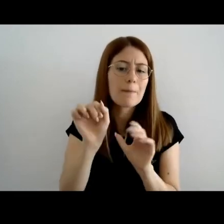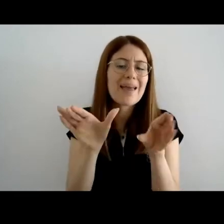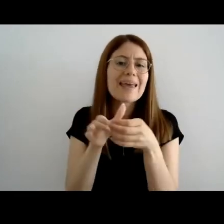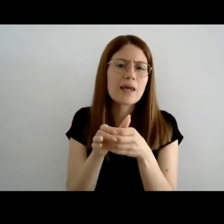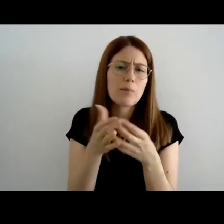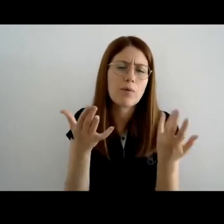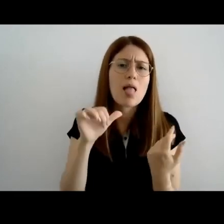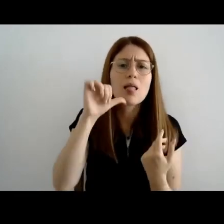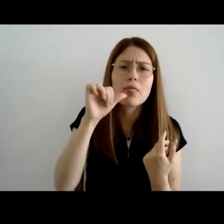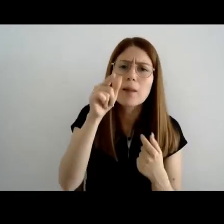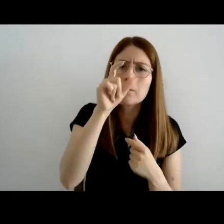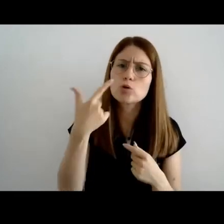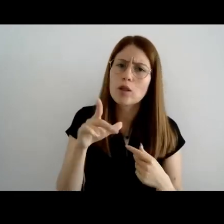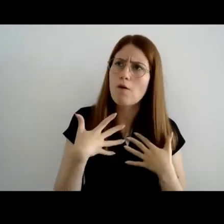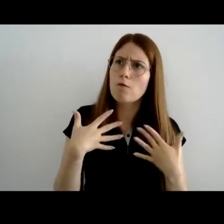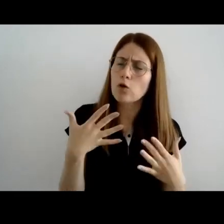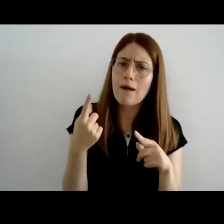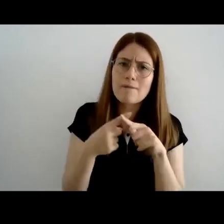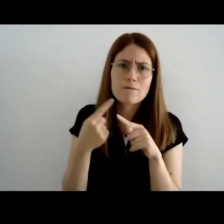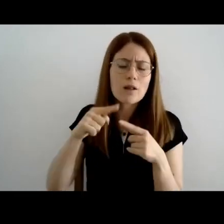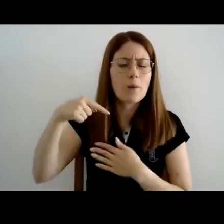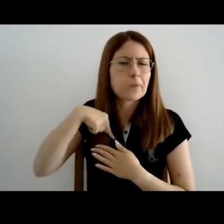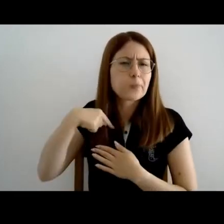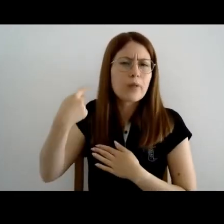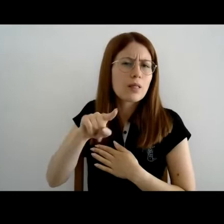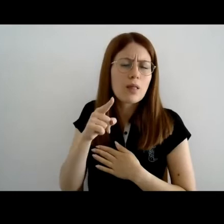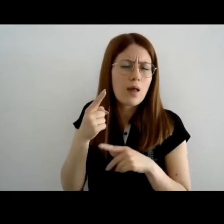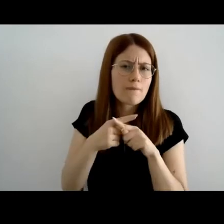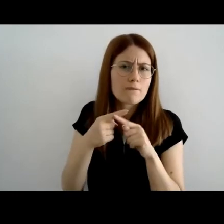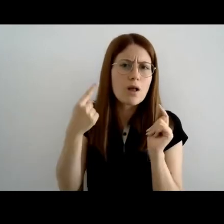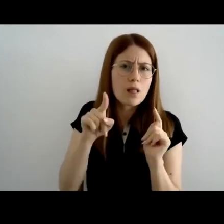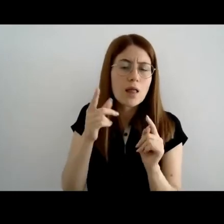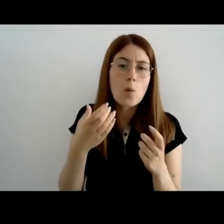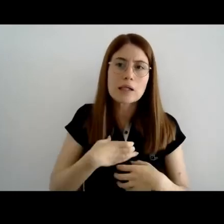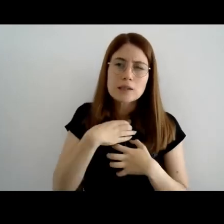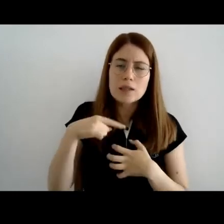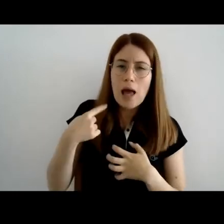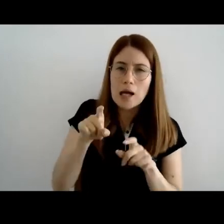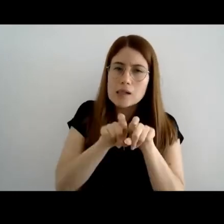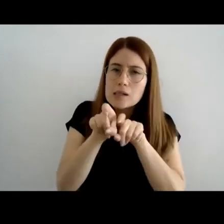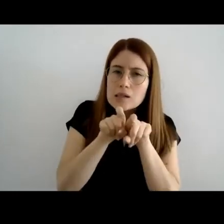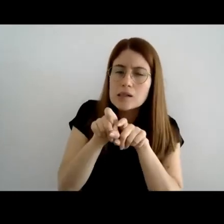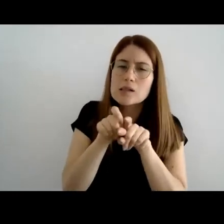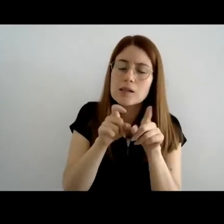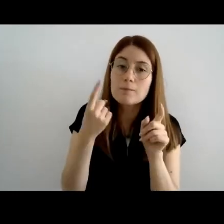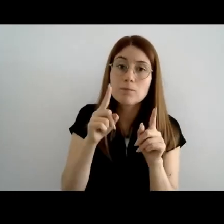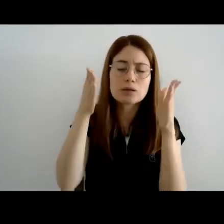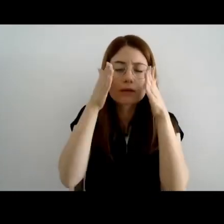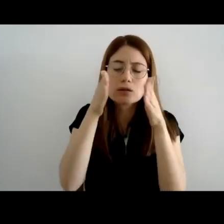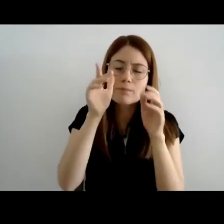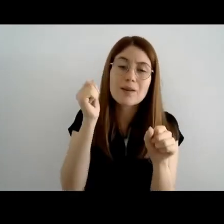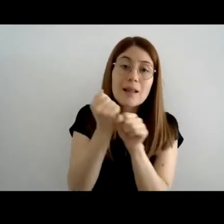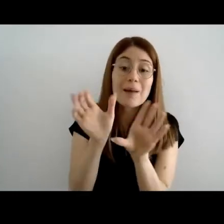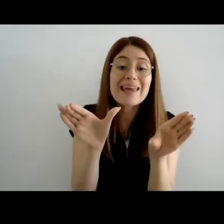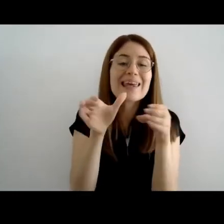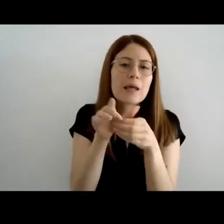motivadas para participar destas equipas tenham uma motivação intrínseca e sejam extremamente competitivas, o foco no desempenho da equipa deve ser o central. Mas